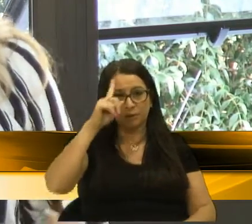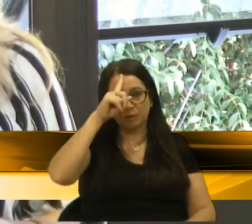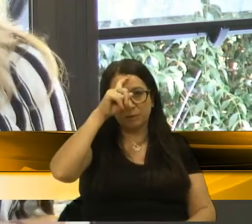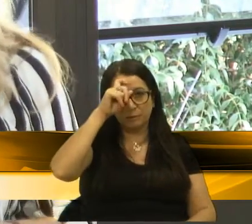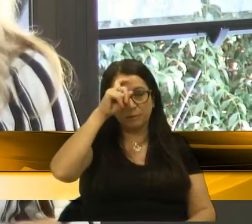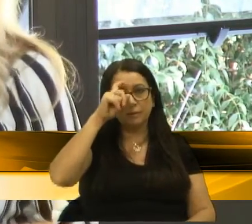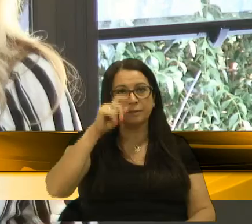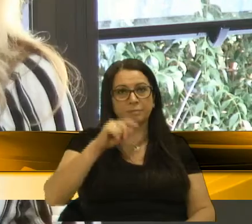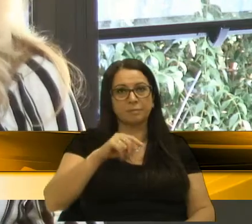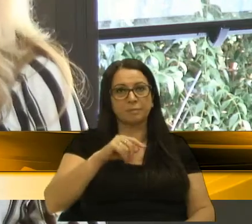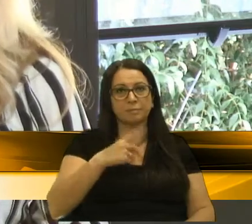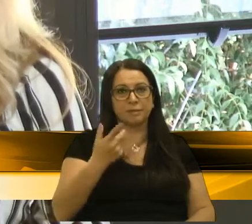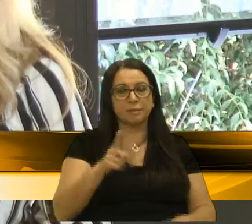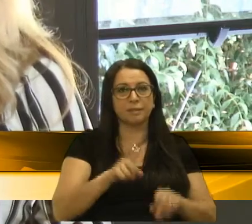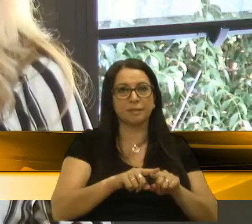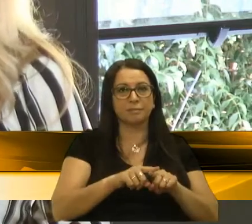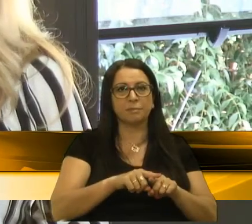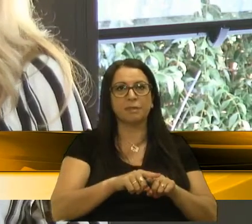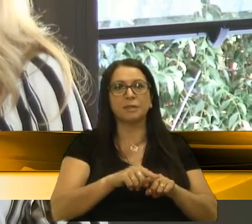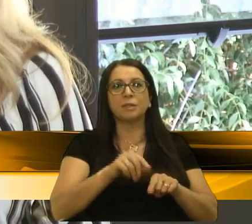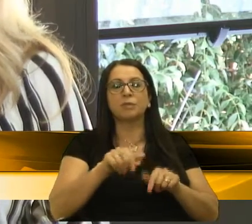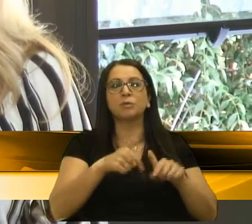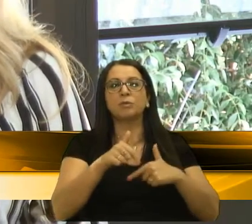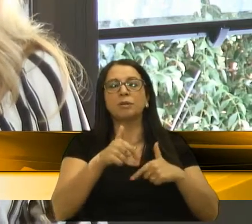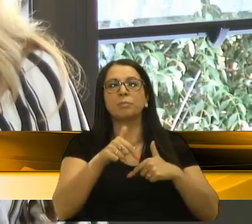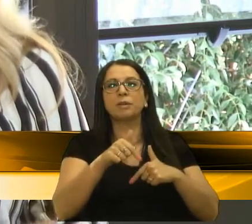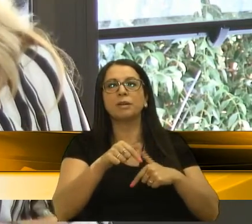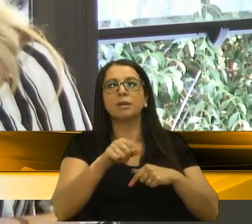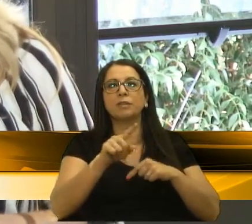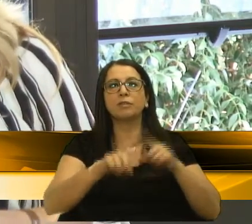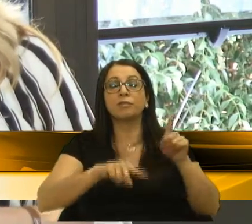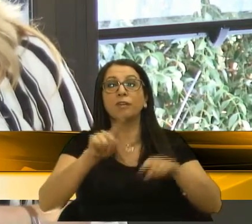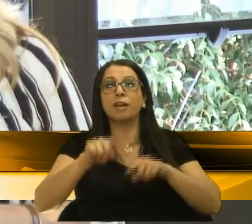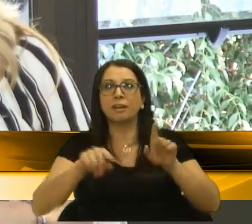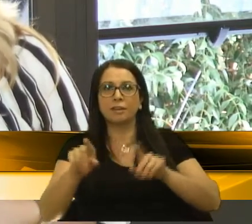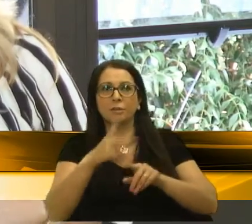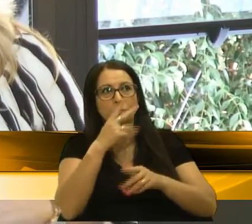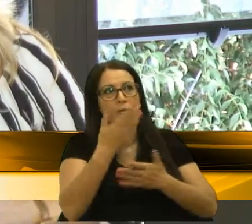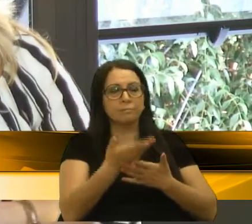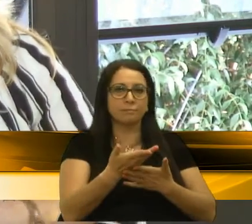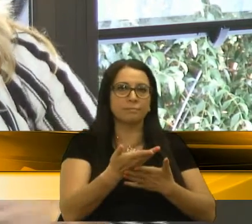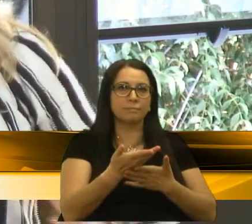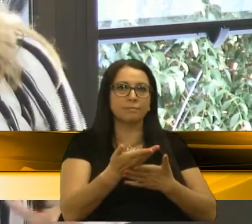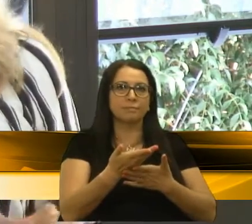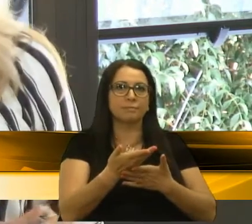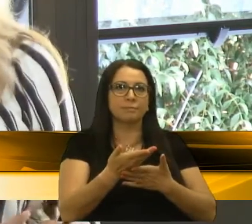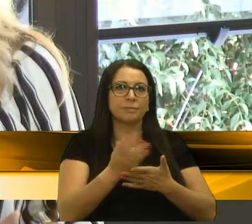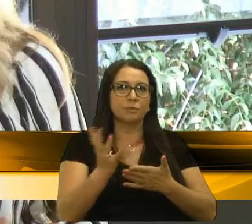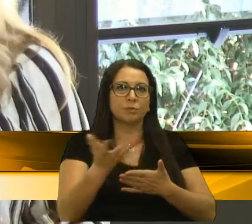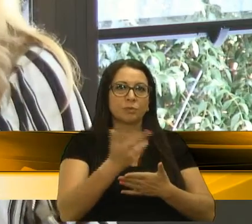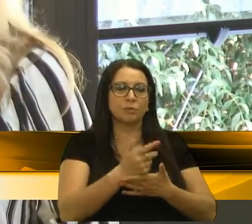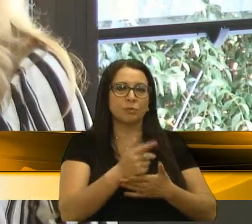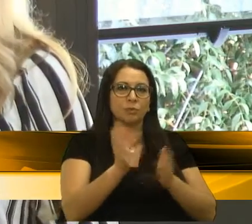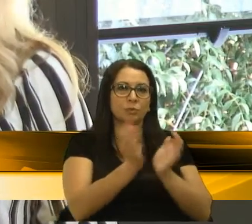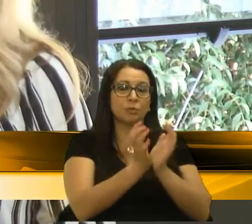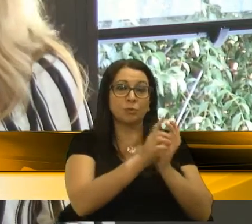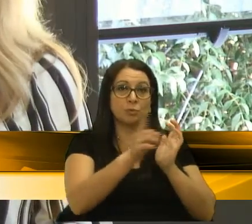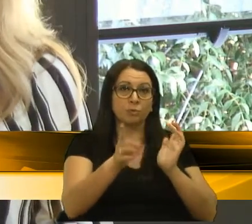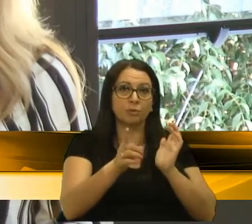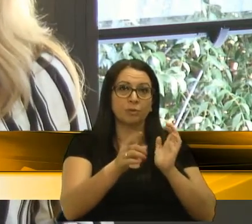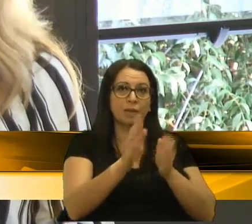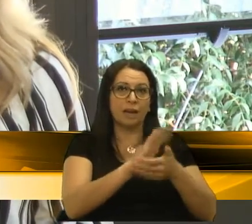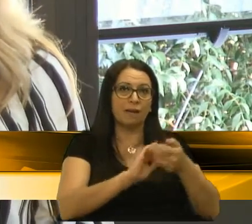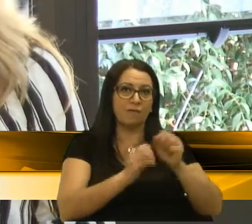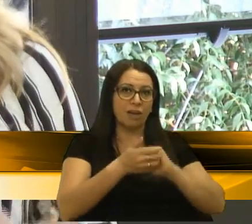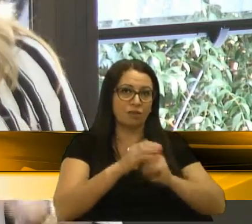na remuneração variável, nós colocamos como uma remuneração do grupo, era a lavagem